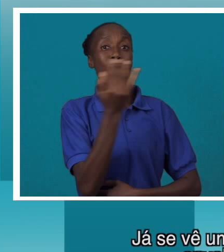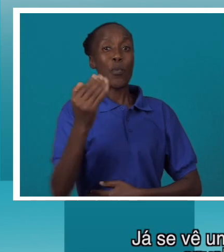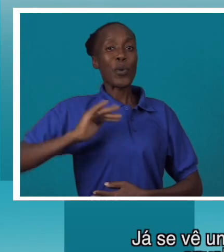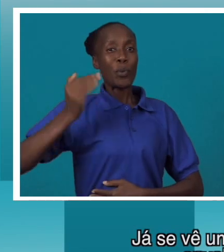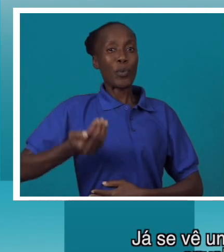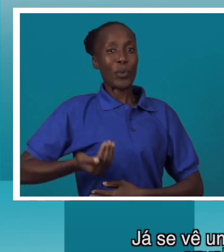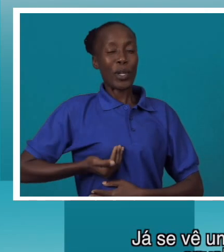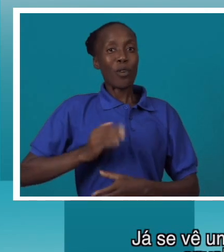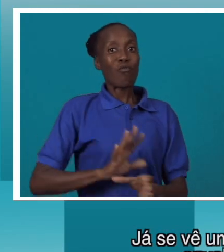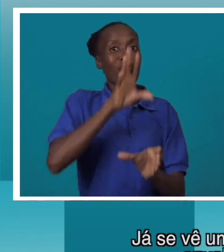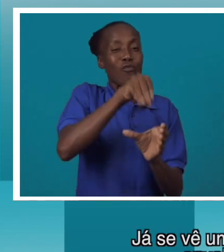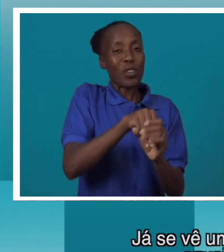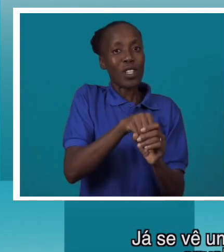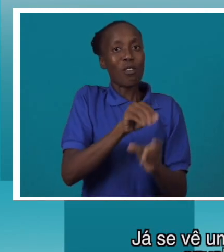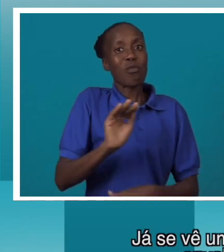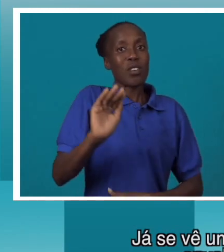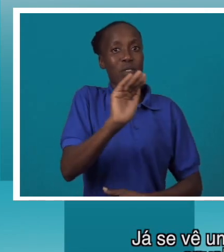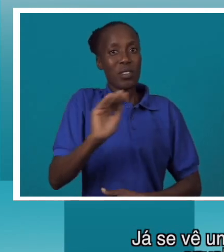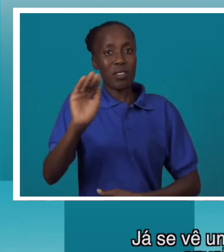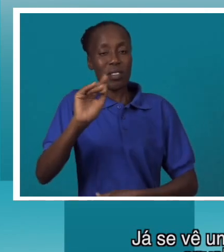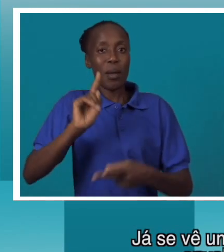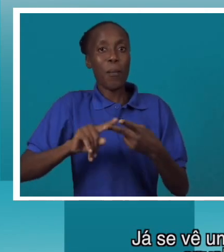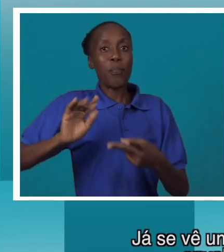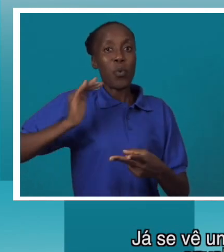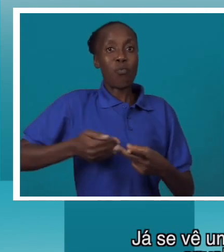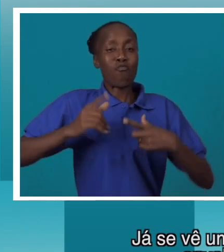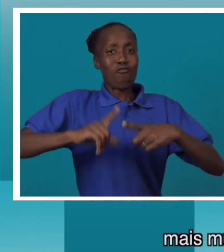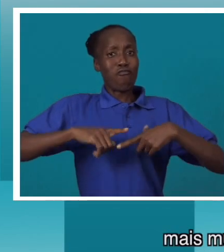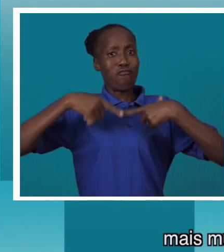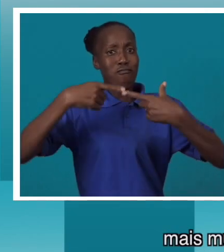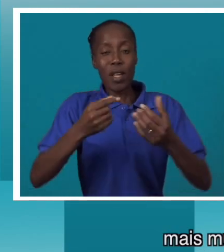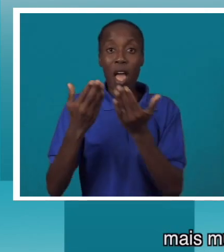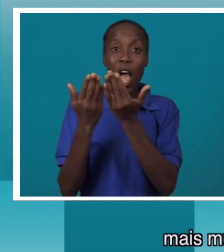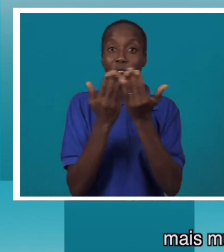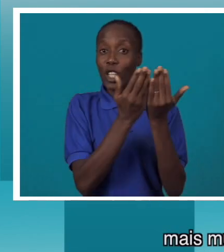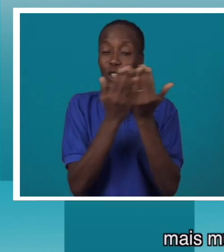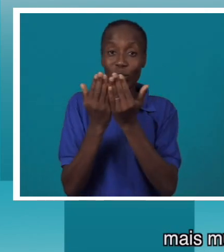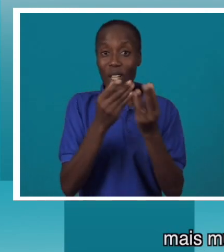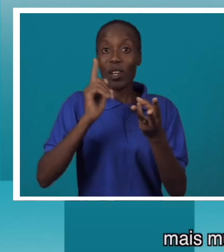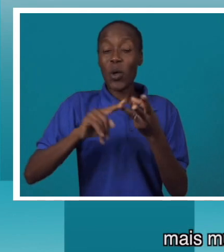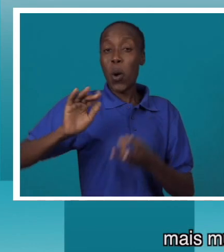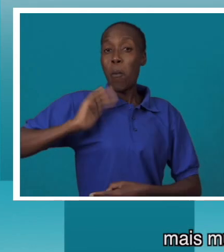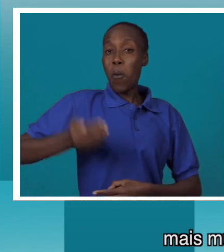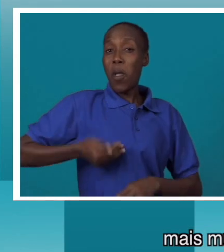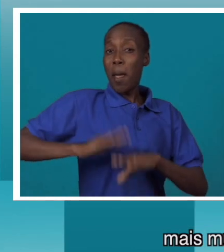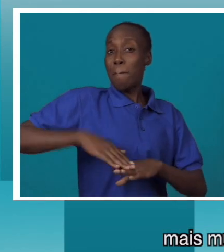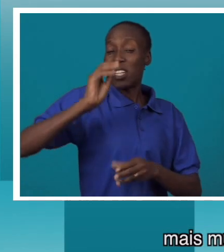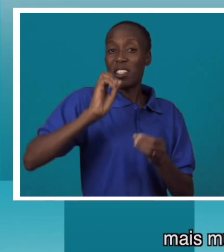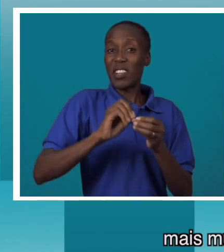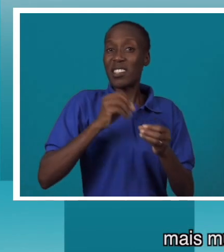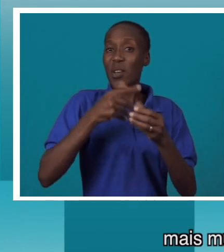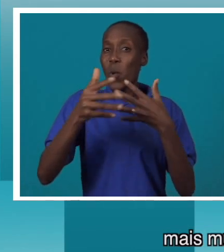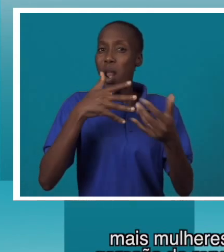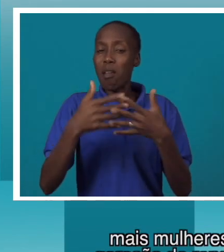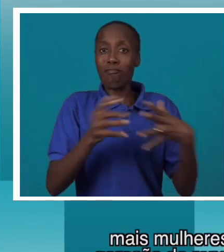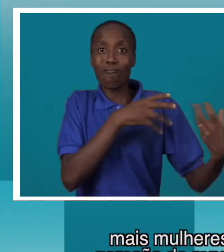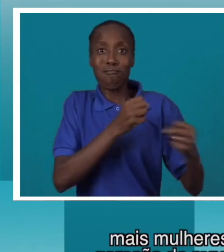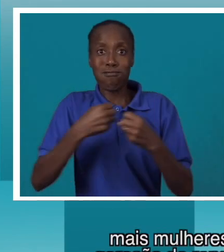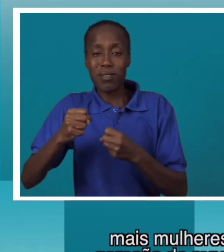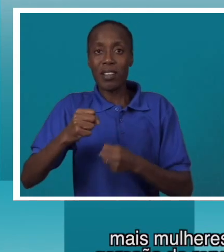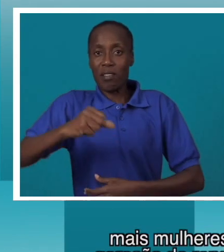números de mulheres envolvidas no associativismo mais mulheres engajadas a estudar mais mulheres a fazer